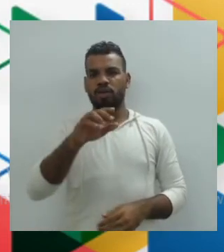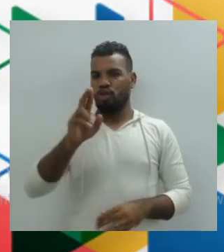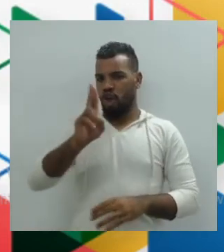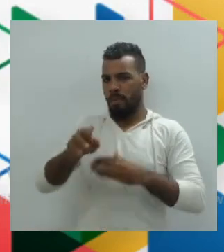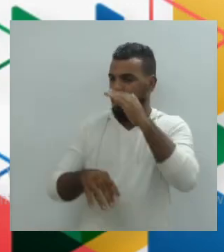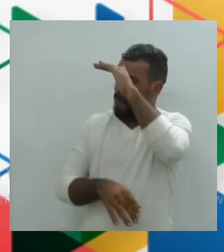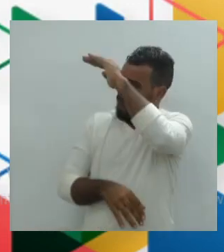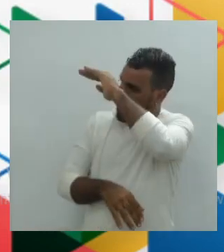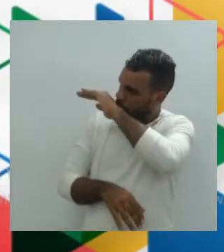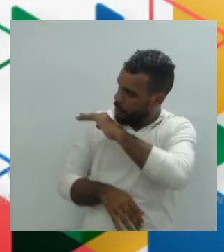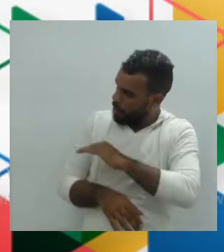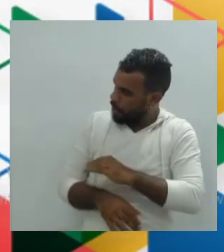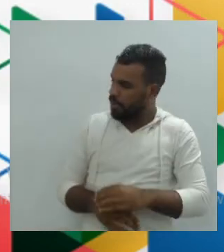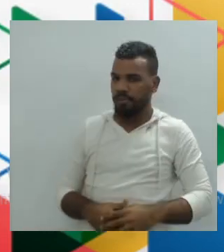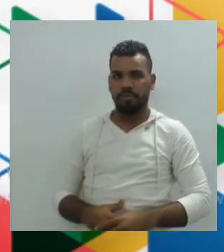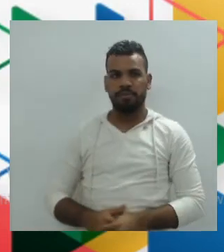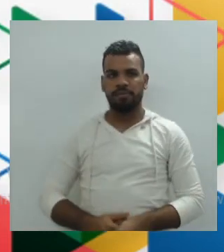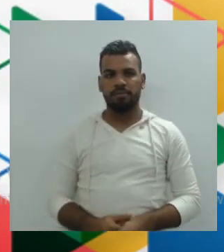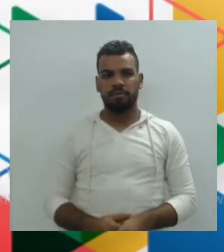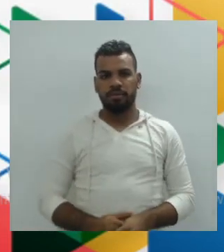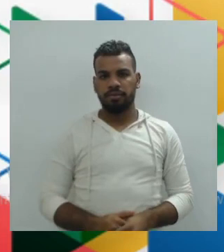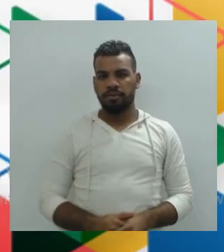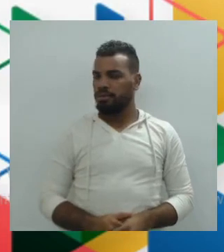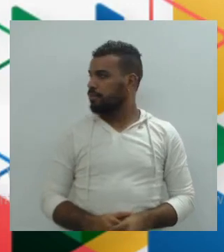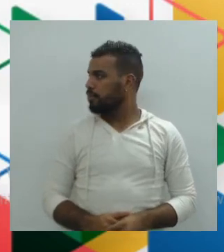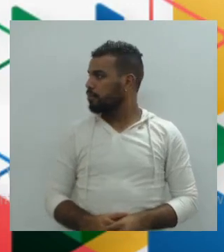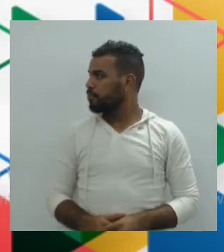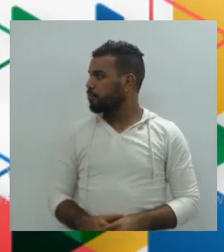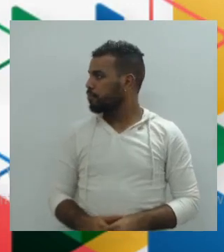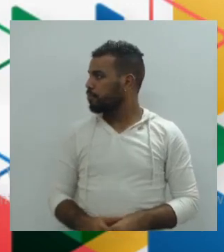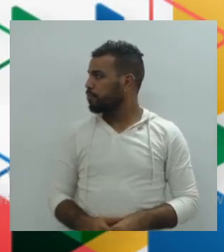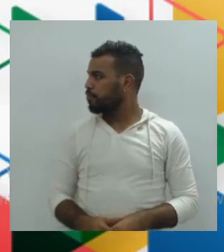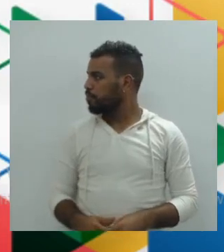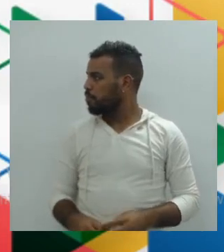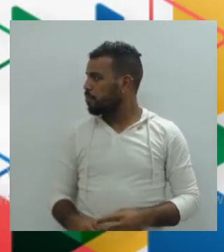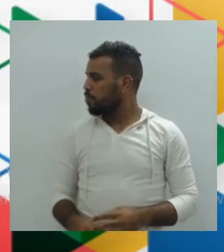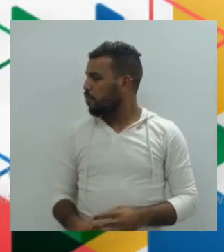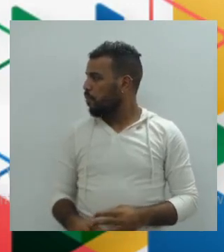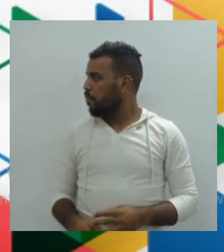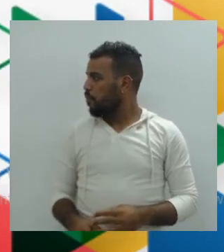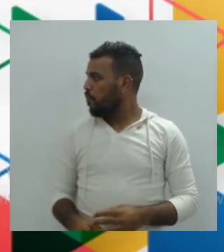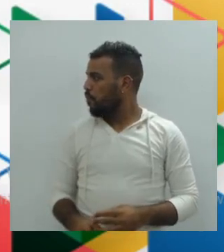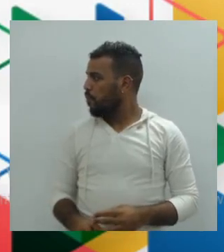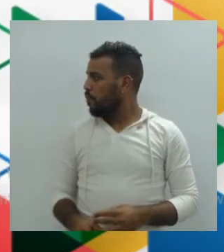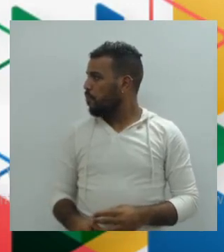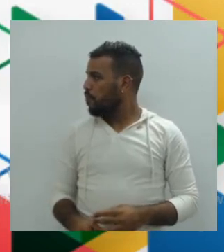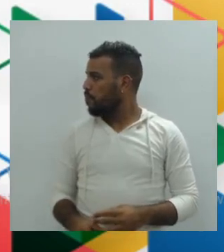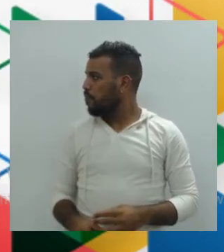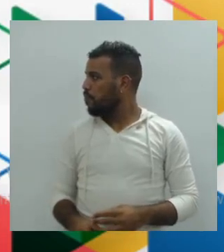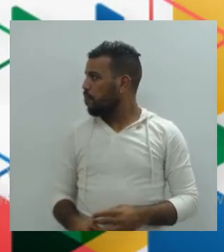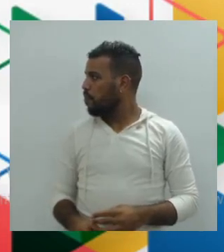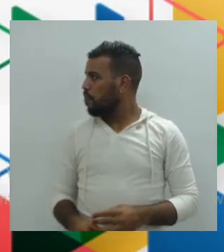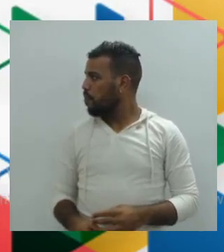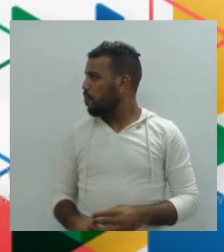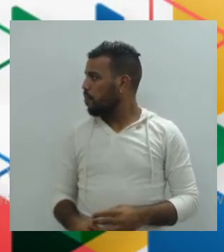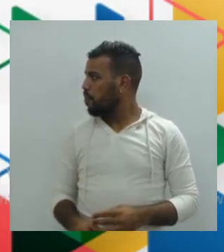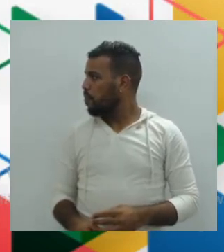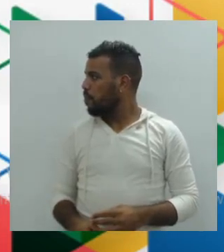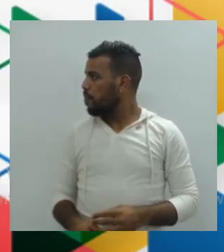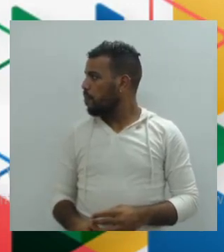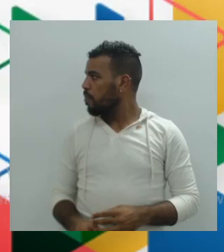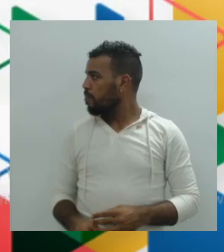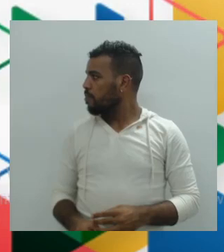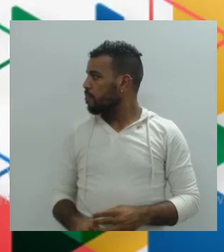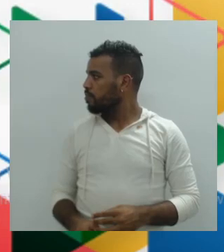o Homo habilis, o Homo erectus, o Homo sapiens neanderthalensis, ou homem de